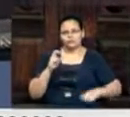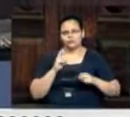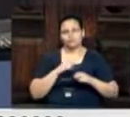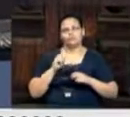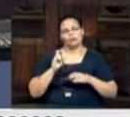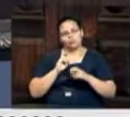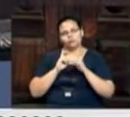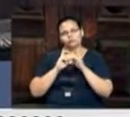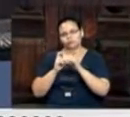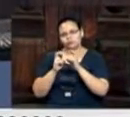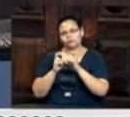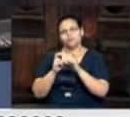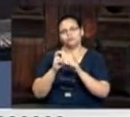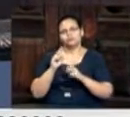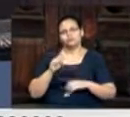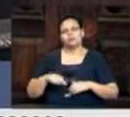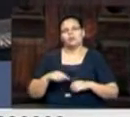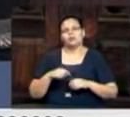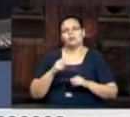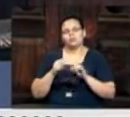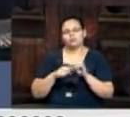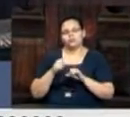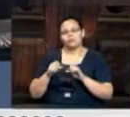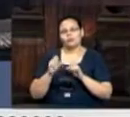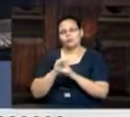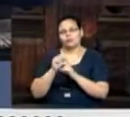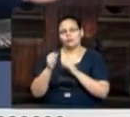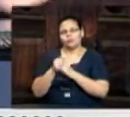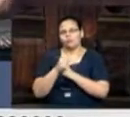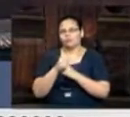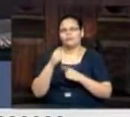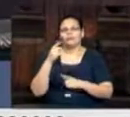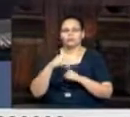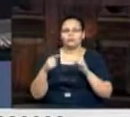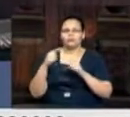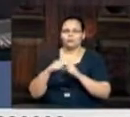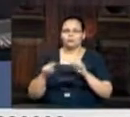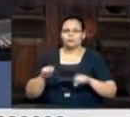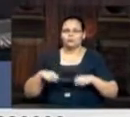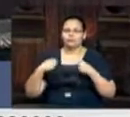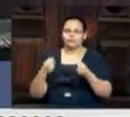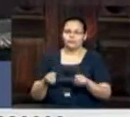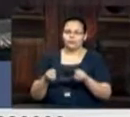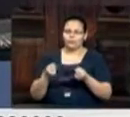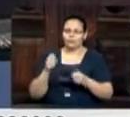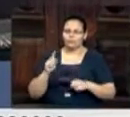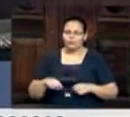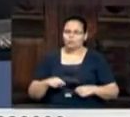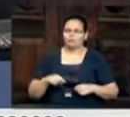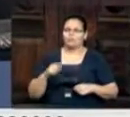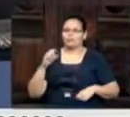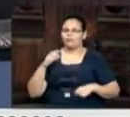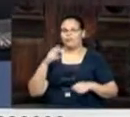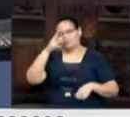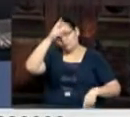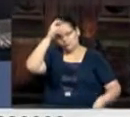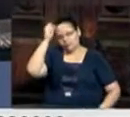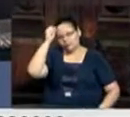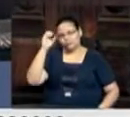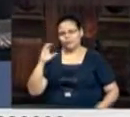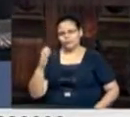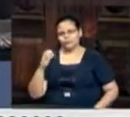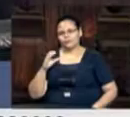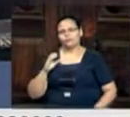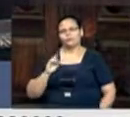estação social, que sem isso vai ficar pela metade esse esforço hercúleo da Prefeitura de Niterói na gestão do